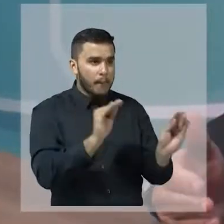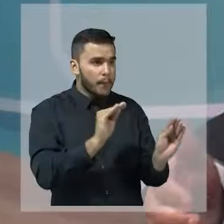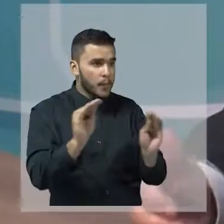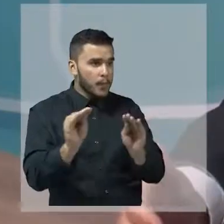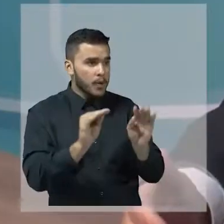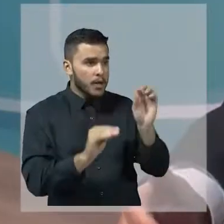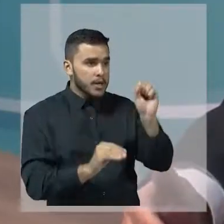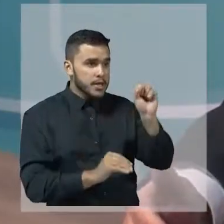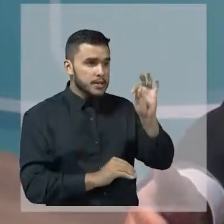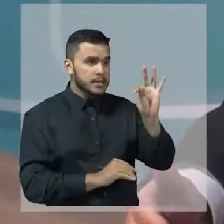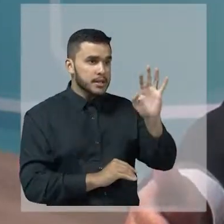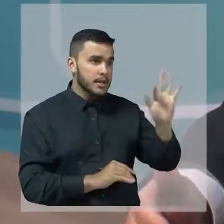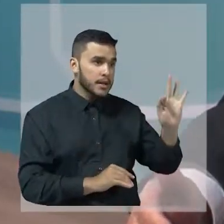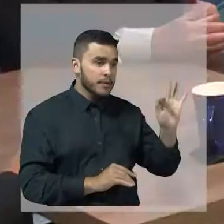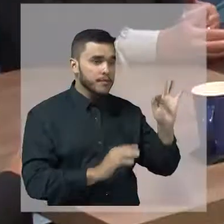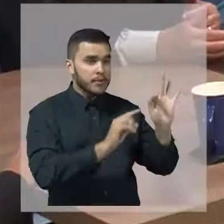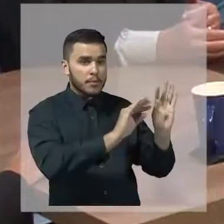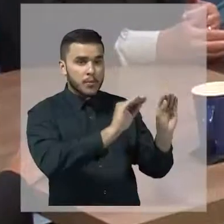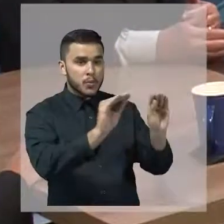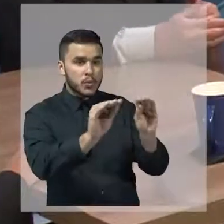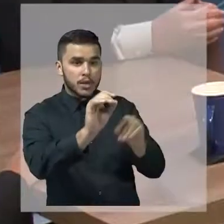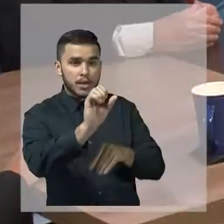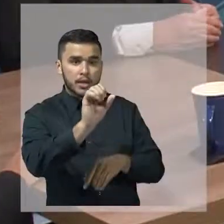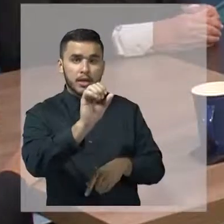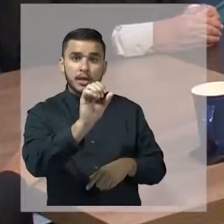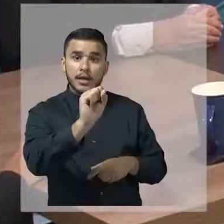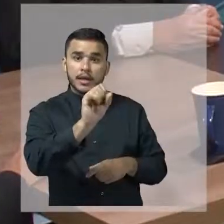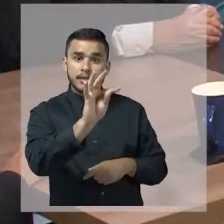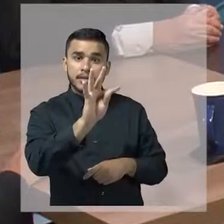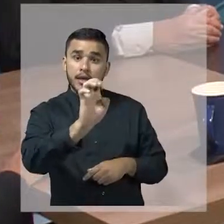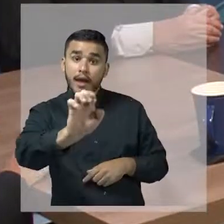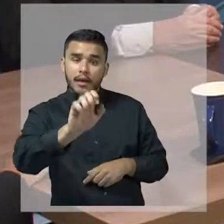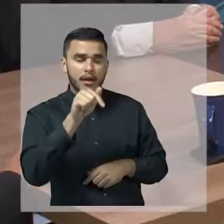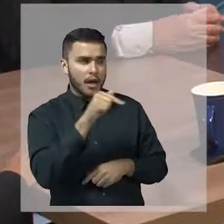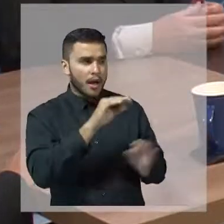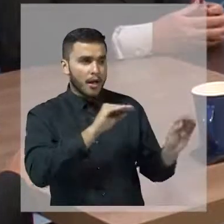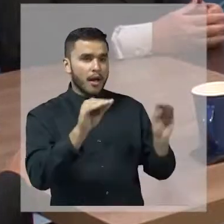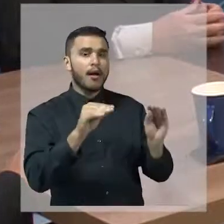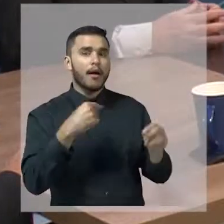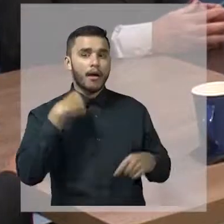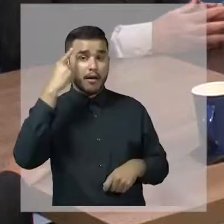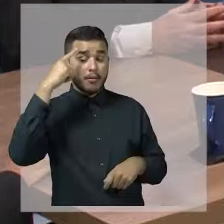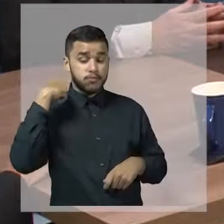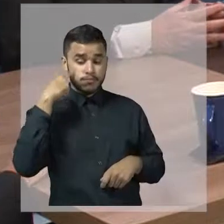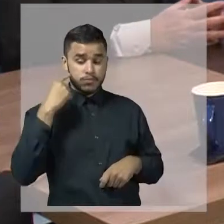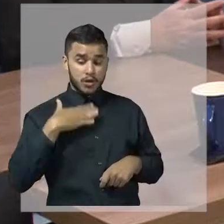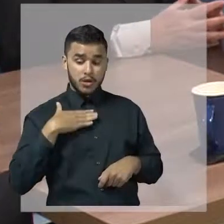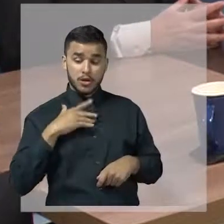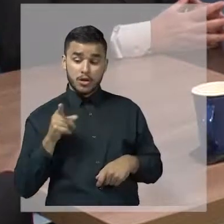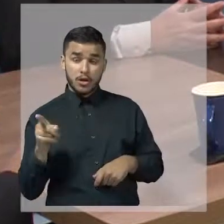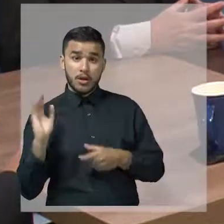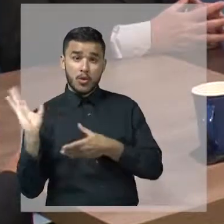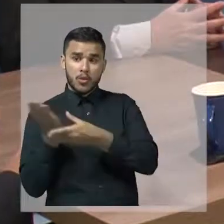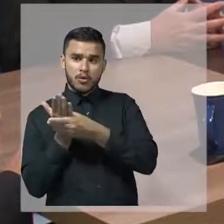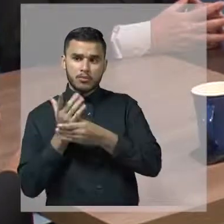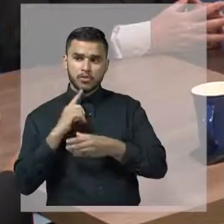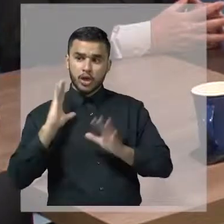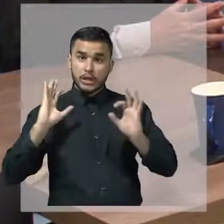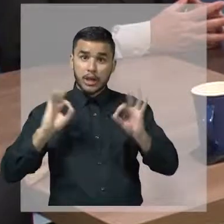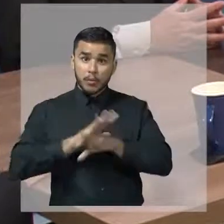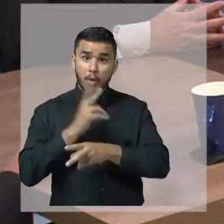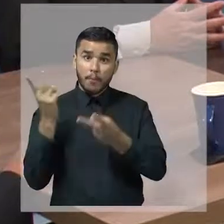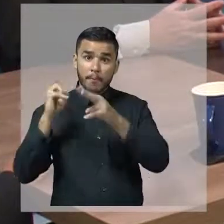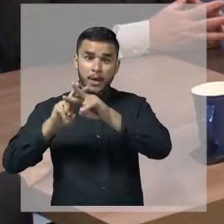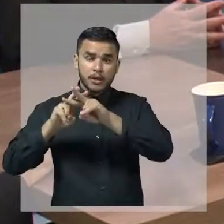condenações ainda intermediárias, em segundo grau de jurisdição, por exemplo, podem vir a sê-lo, porque não transitadas em